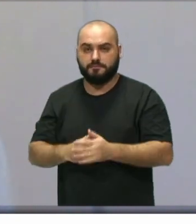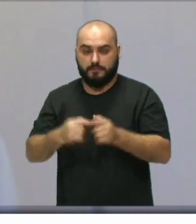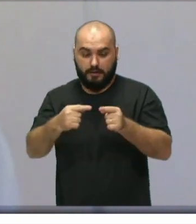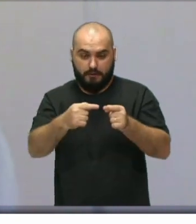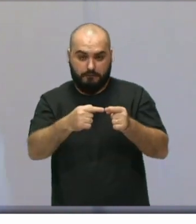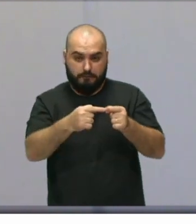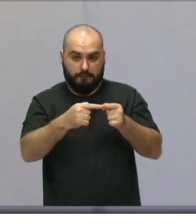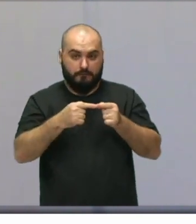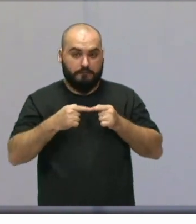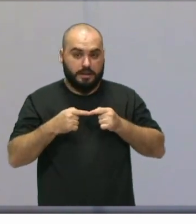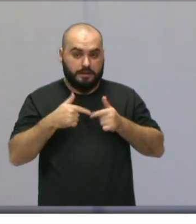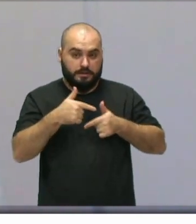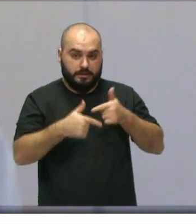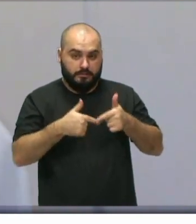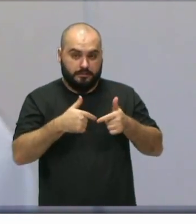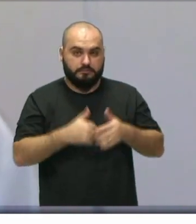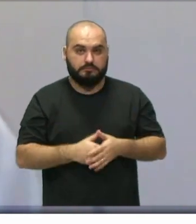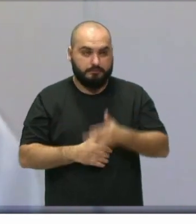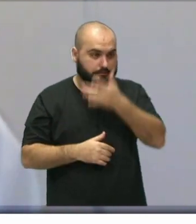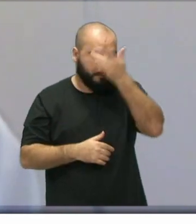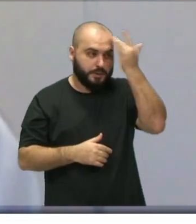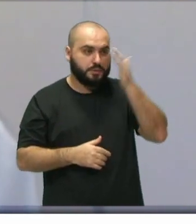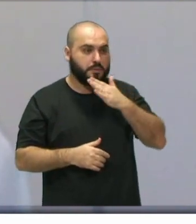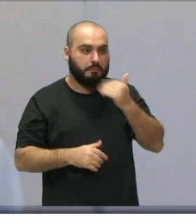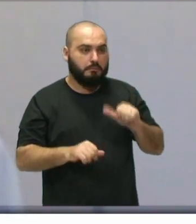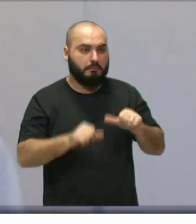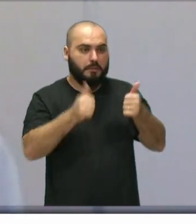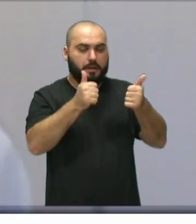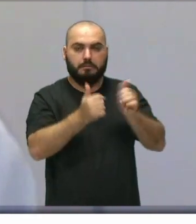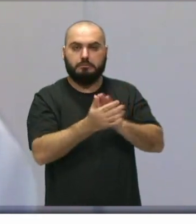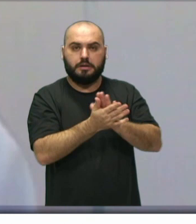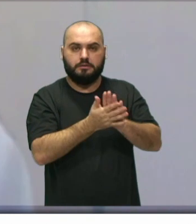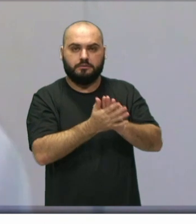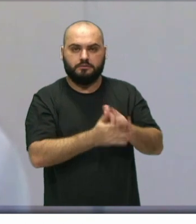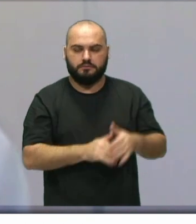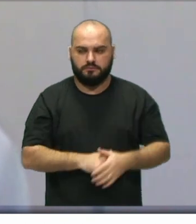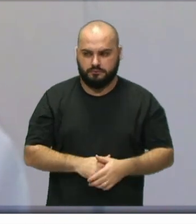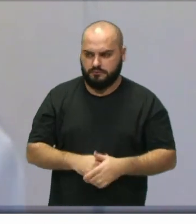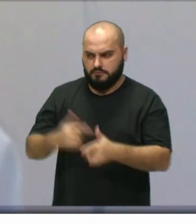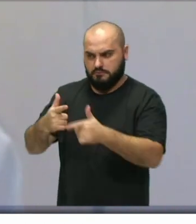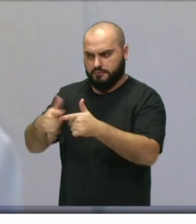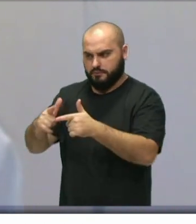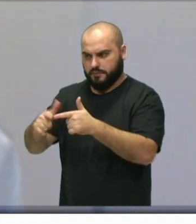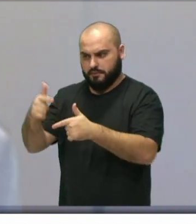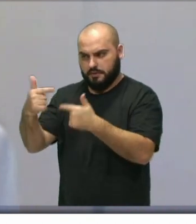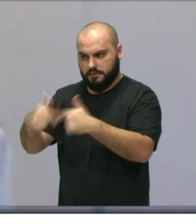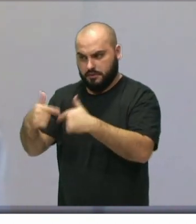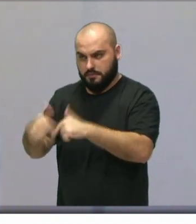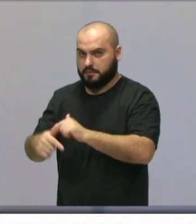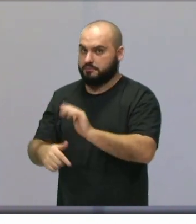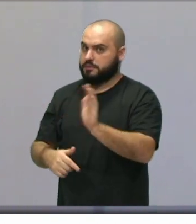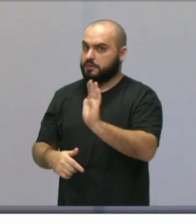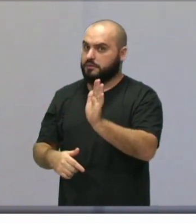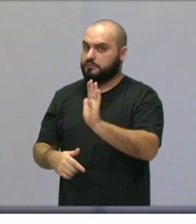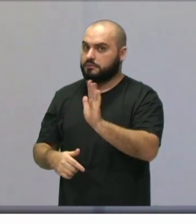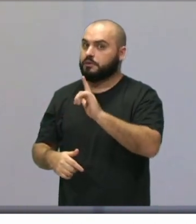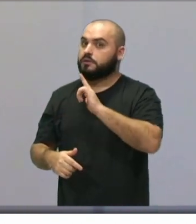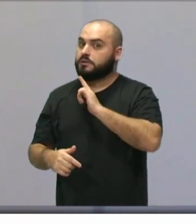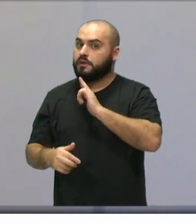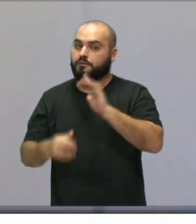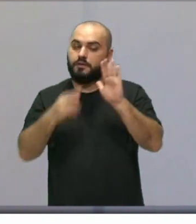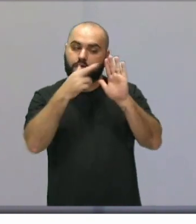trabalho e o paciente não melhorava. Então, o problema não era o trabalho. Ou seja, veio